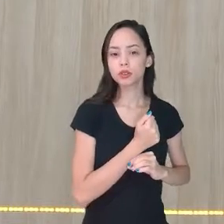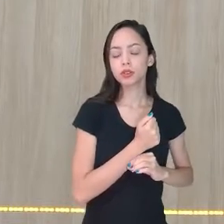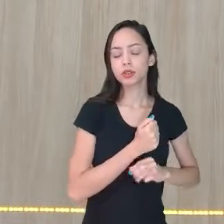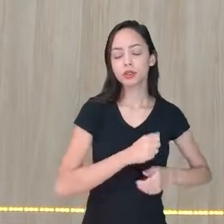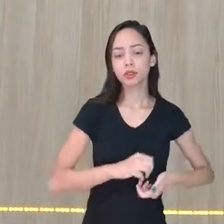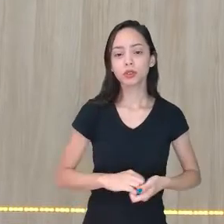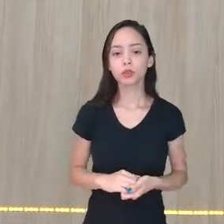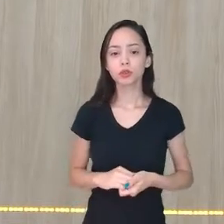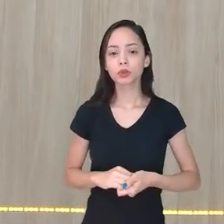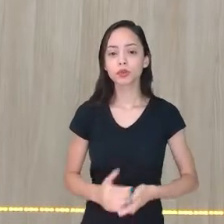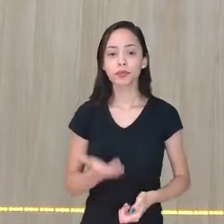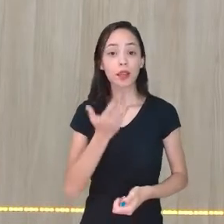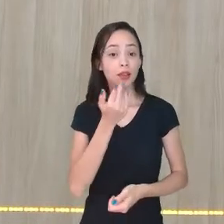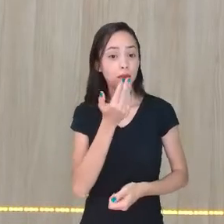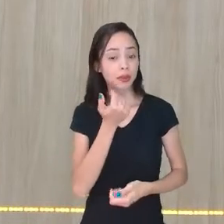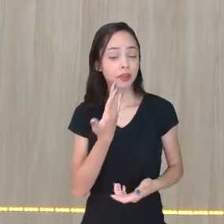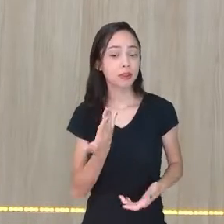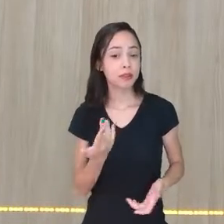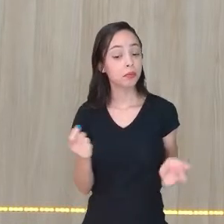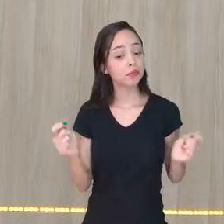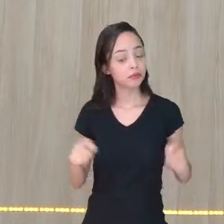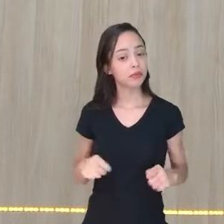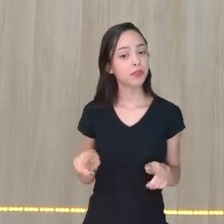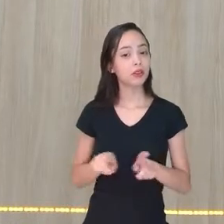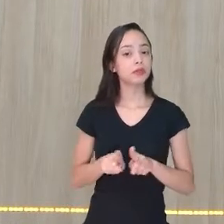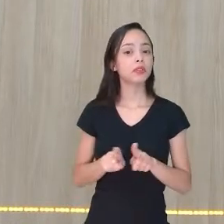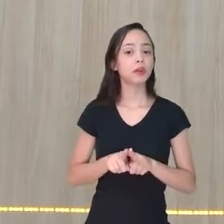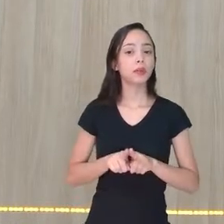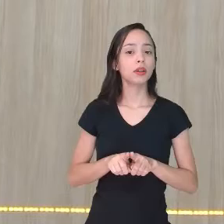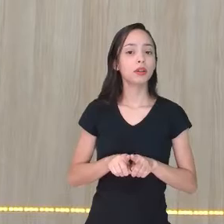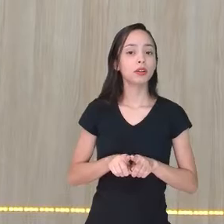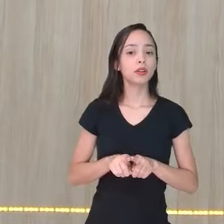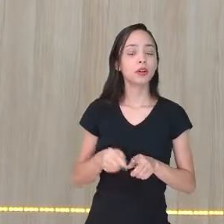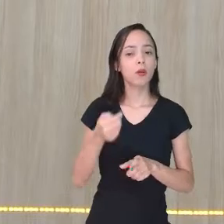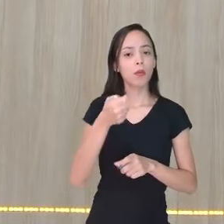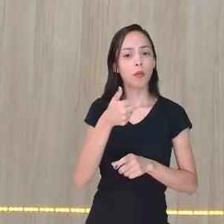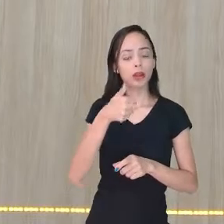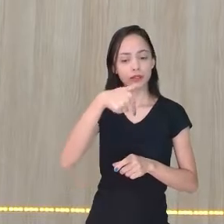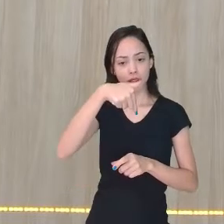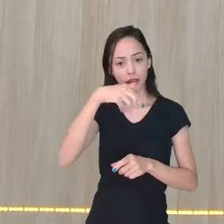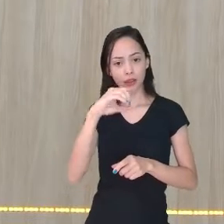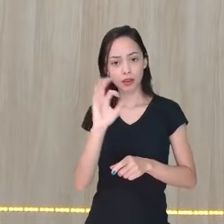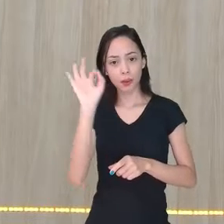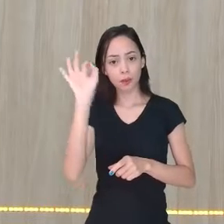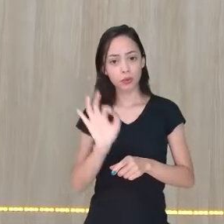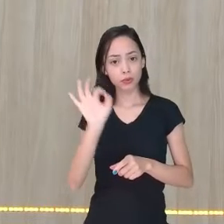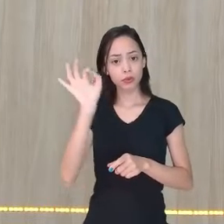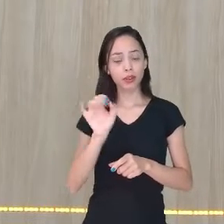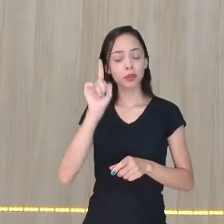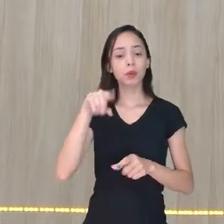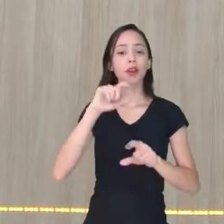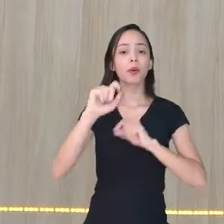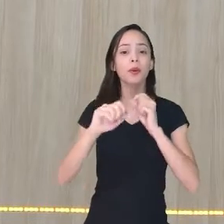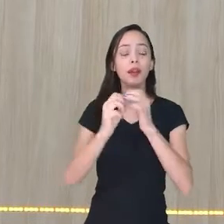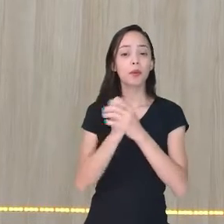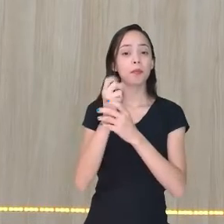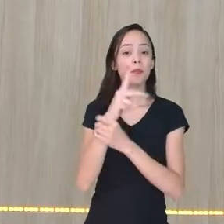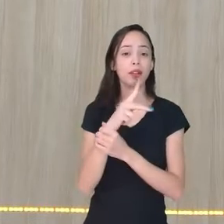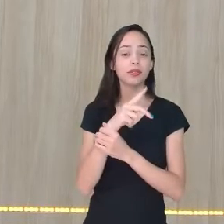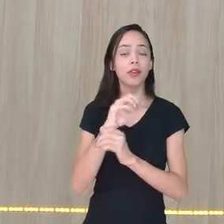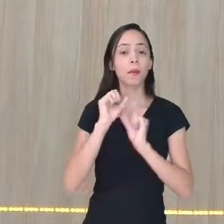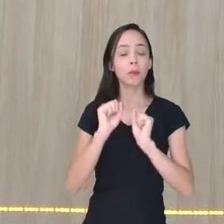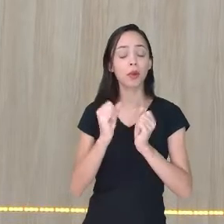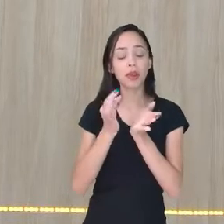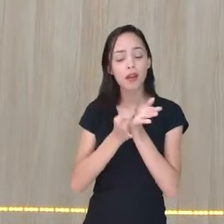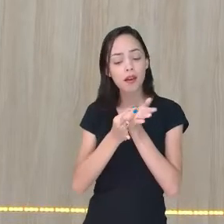né, a alimentação, né? Mas 70% da nossa alimentação vem das plantas, sejam dos grãos, sejam